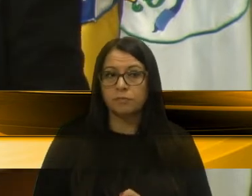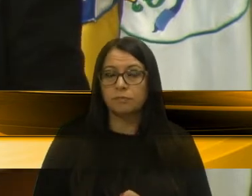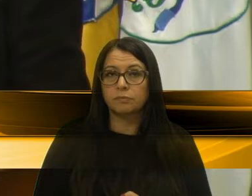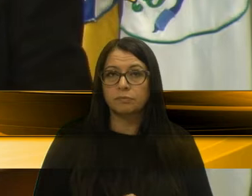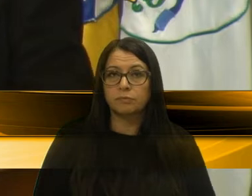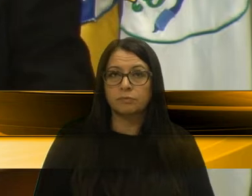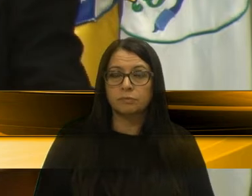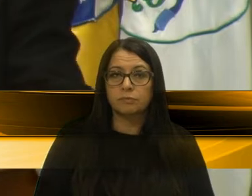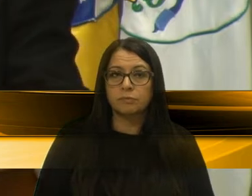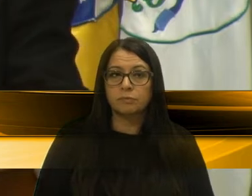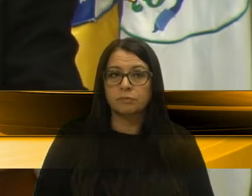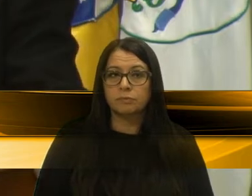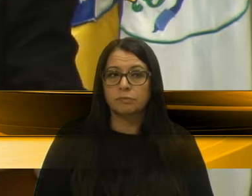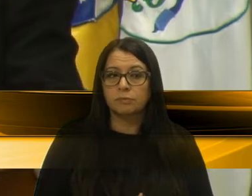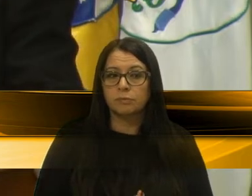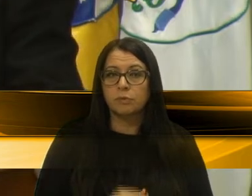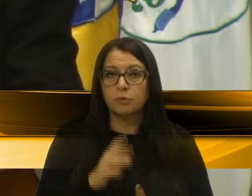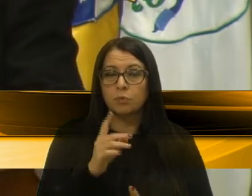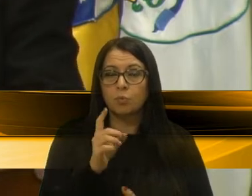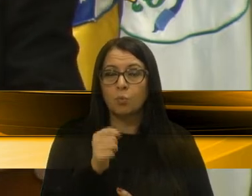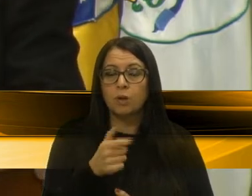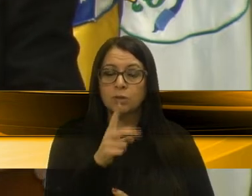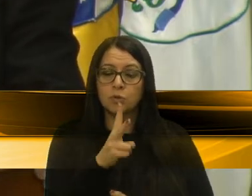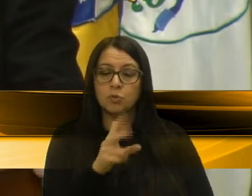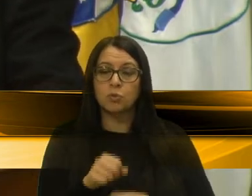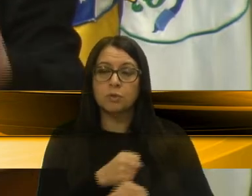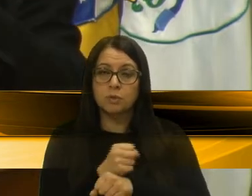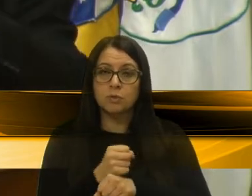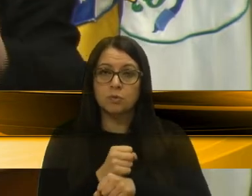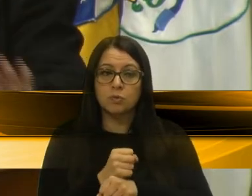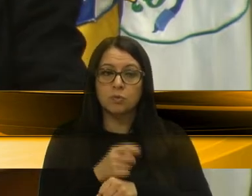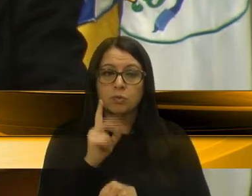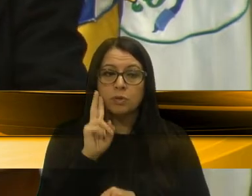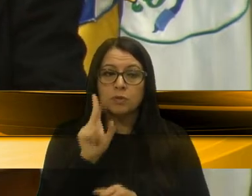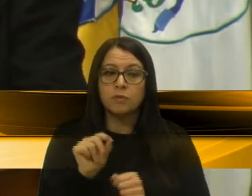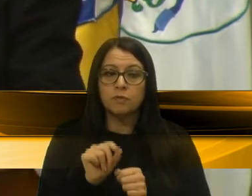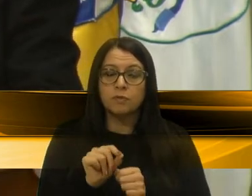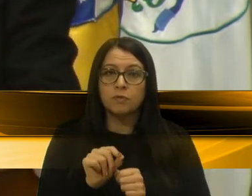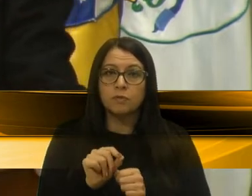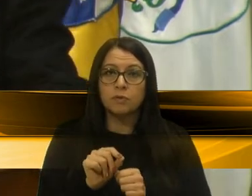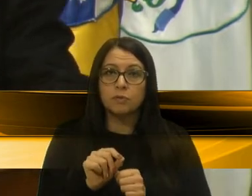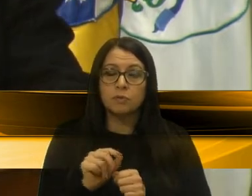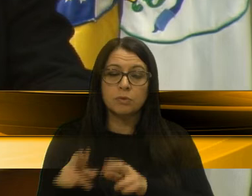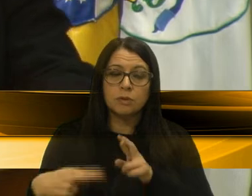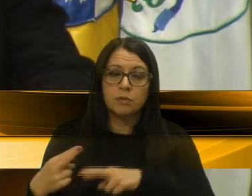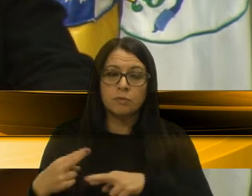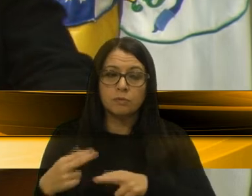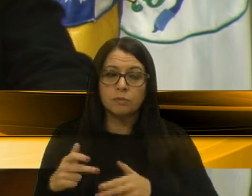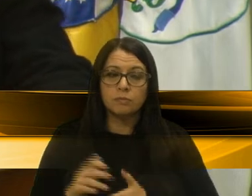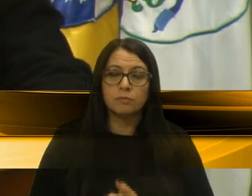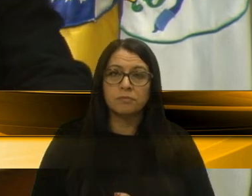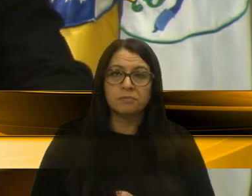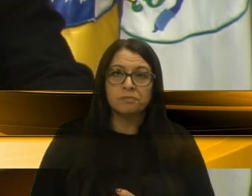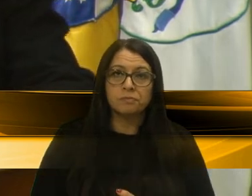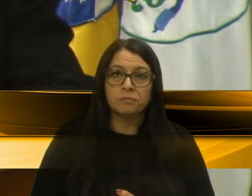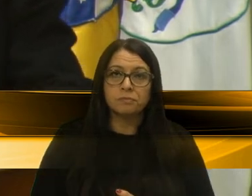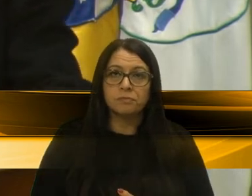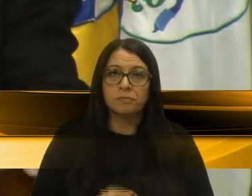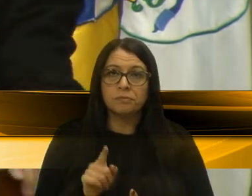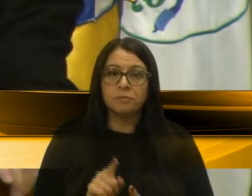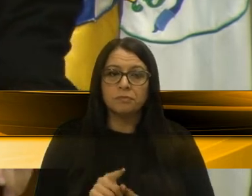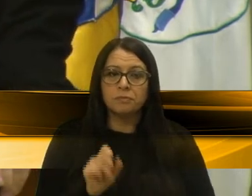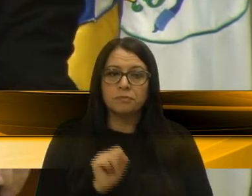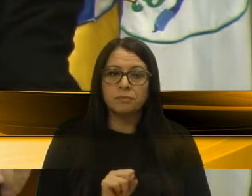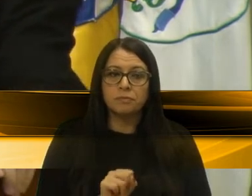e passados quase 2 anos, o que a gente viu da reforma trabalhista? Estamos em plena